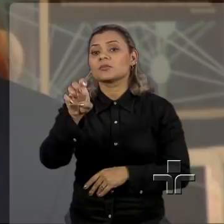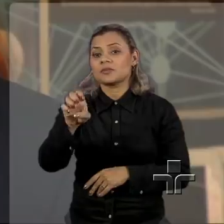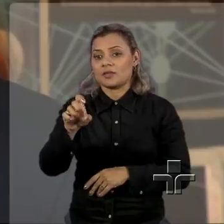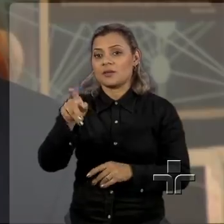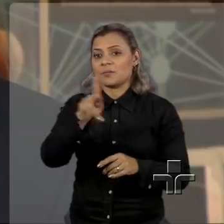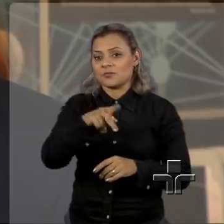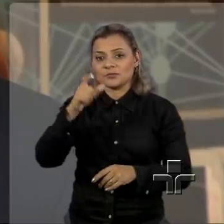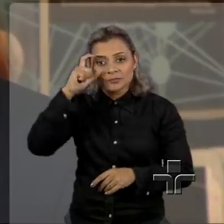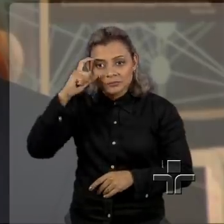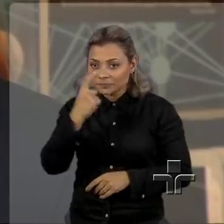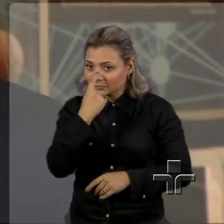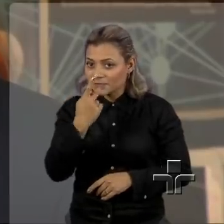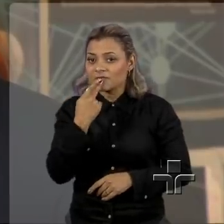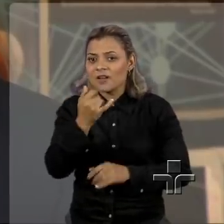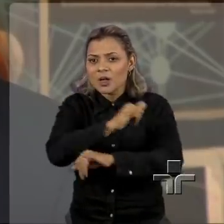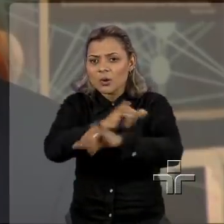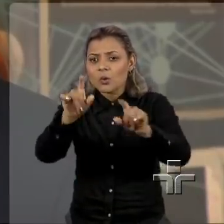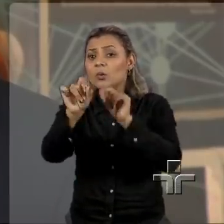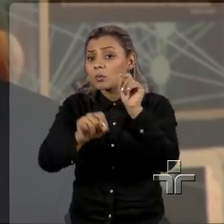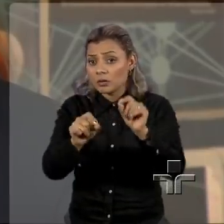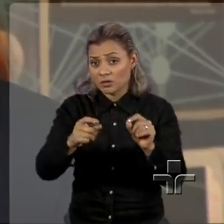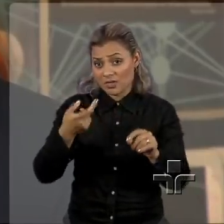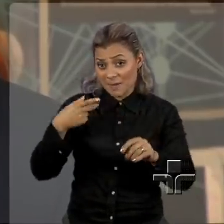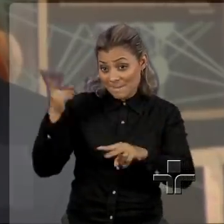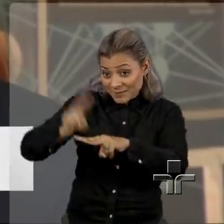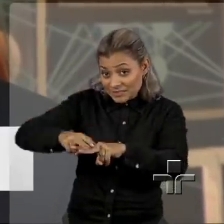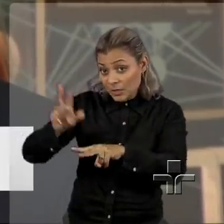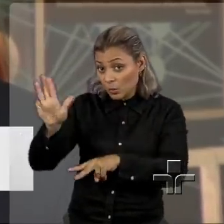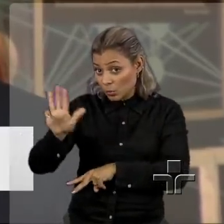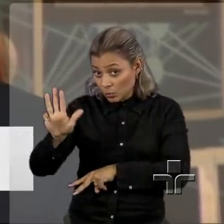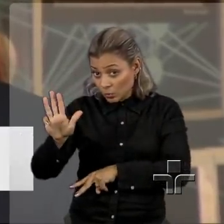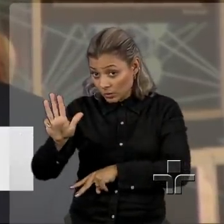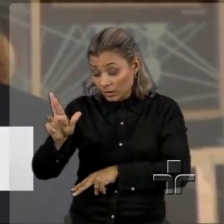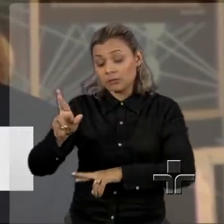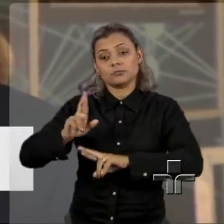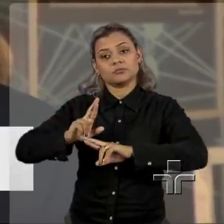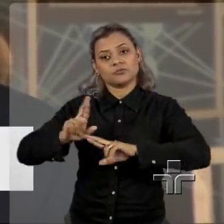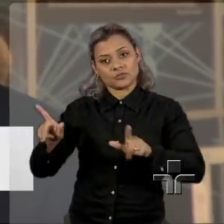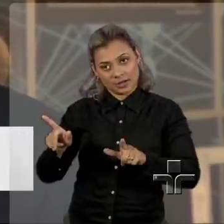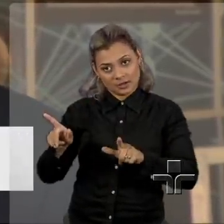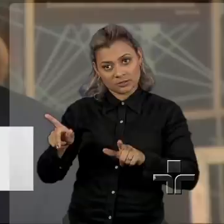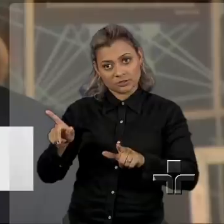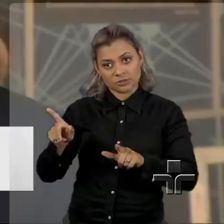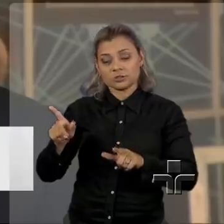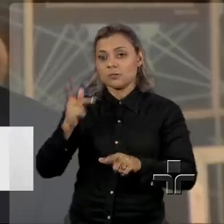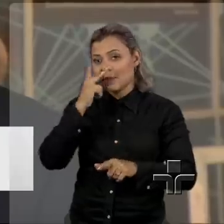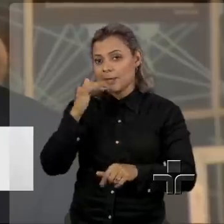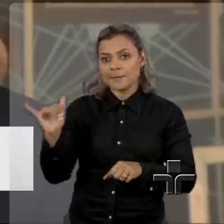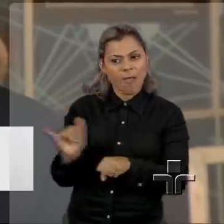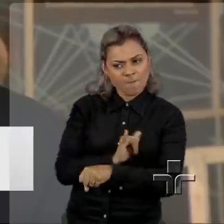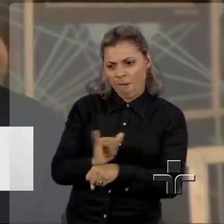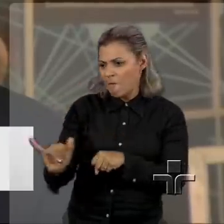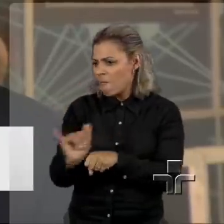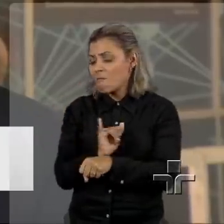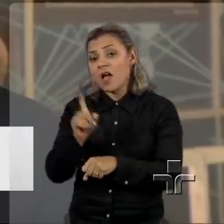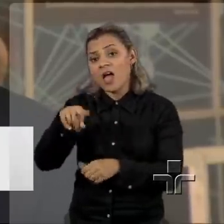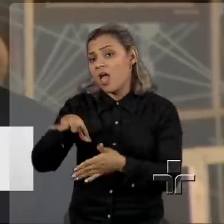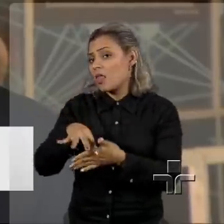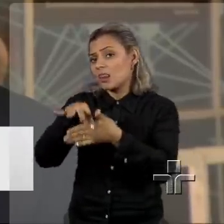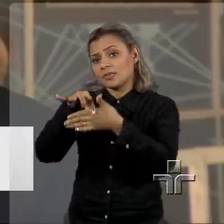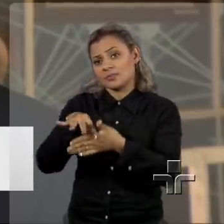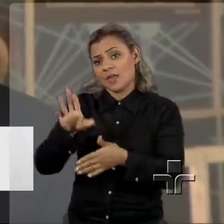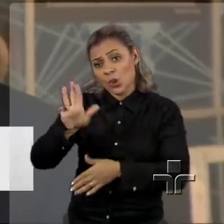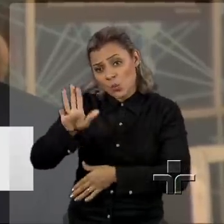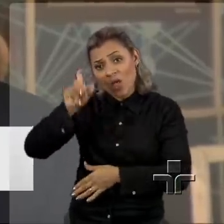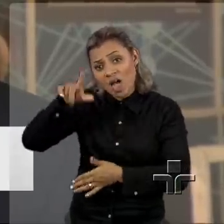dá para colocar na mesma dimensão da prisão de Lula. O presidente Lula preso continua dando as cartas e a maior liderança que